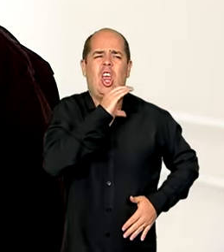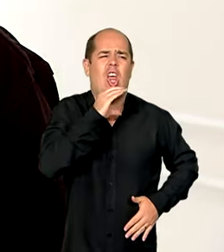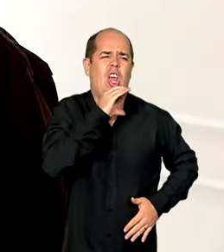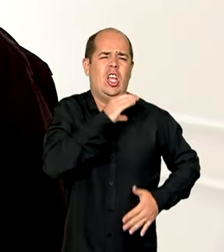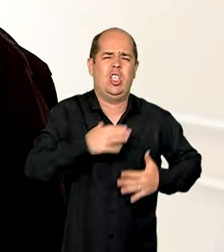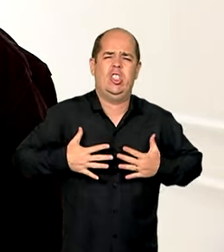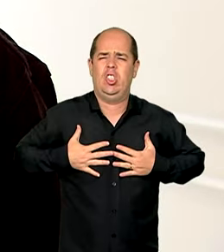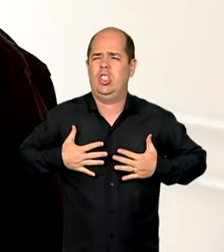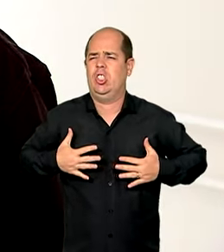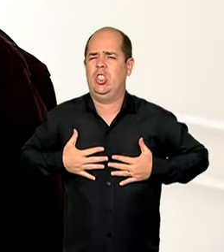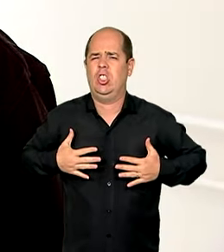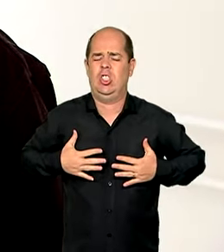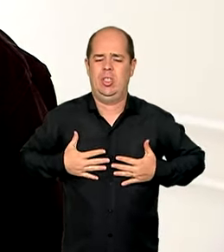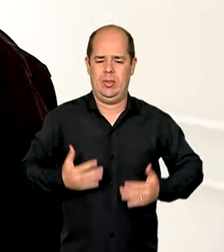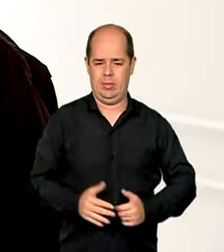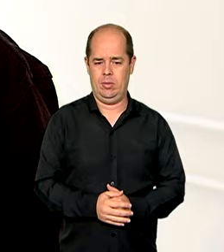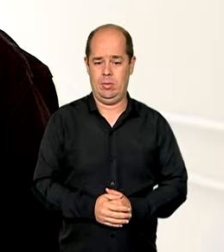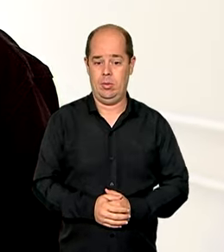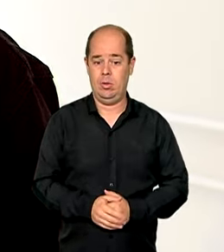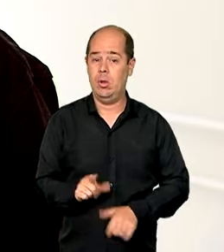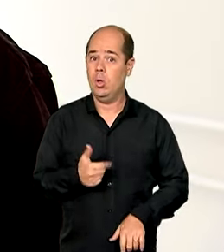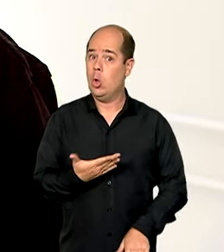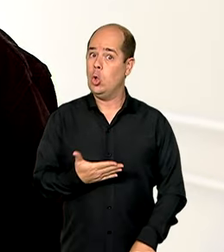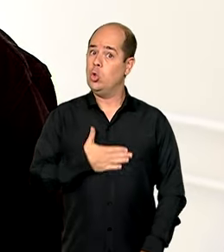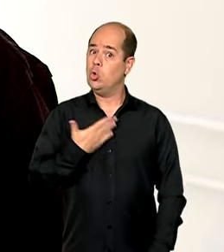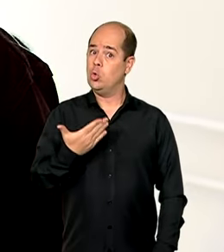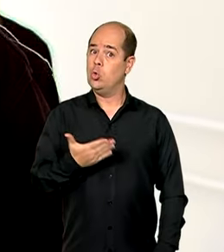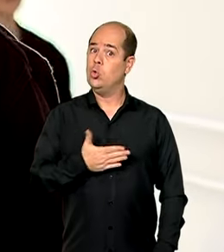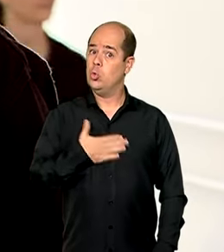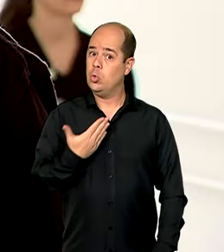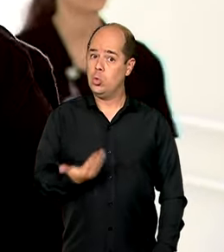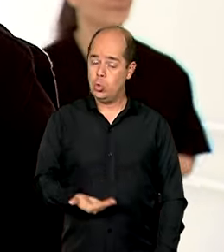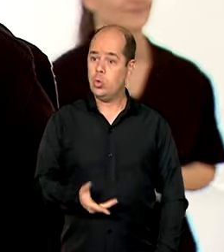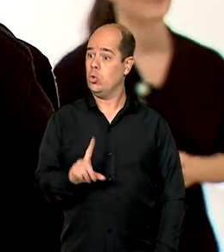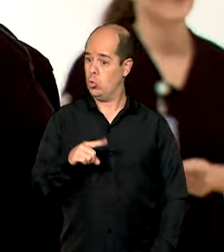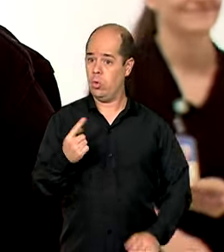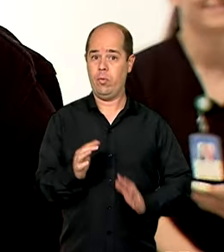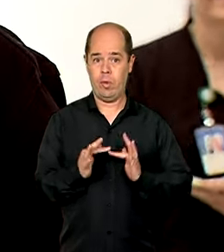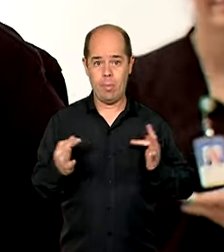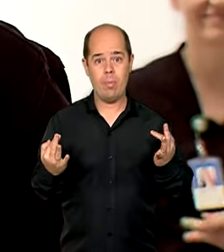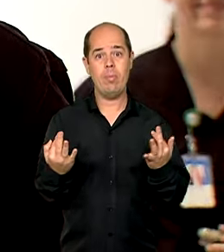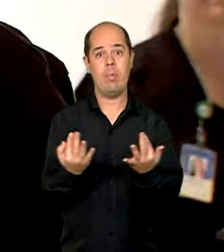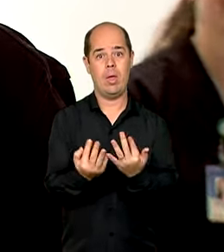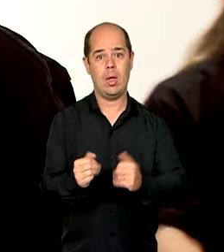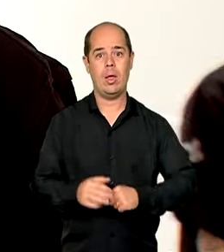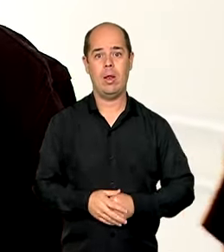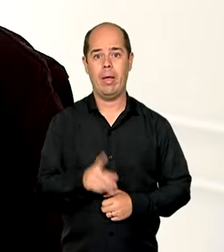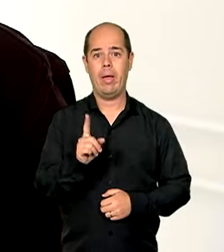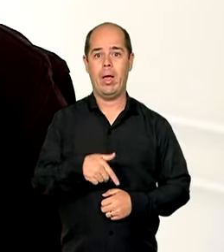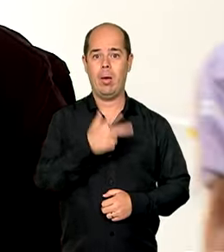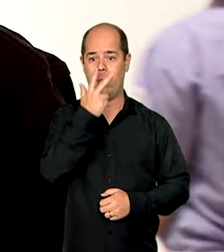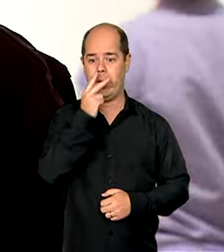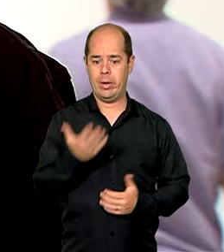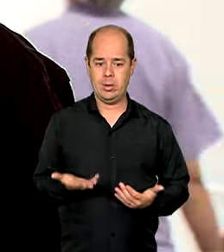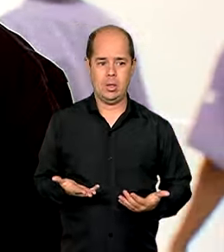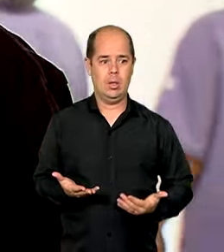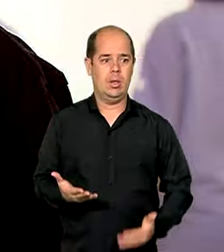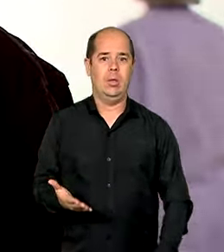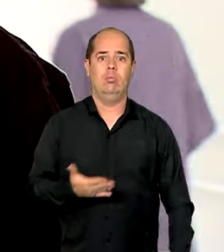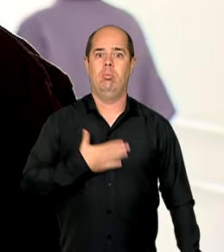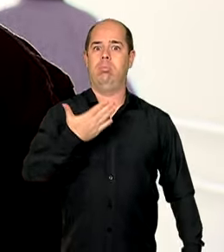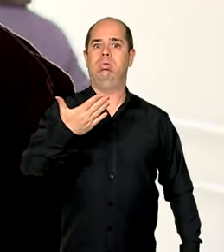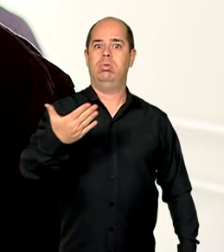Foi assim uma surpresa pra gente, como família, como se o chão abrisse naquele momento, né?